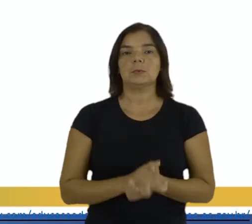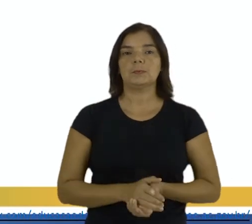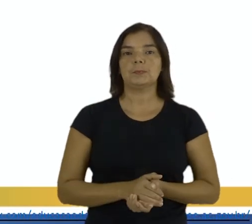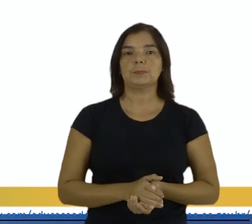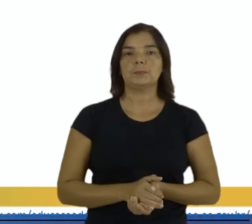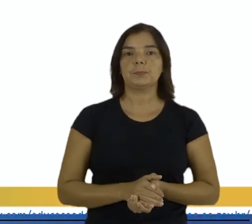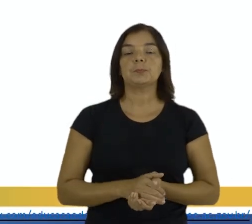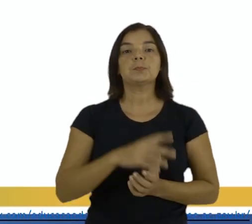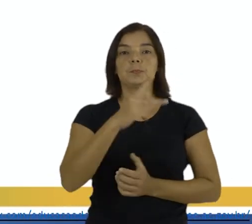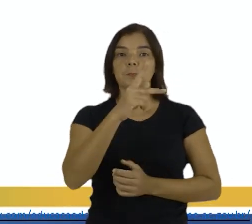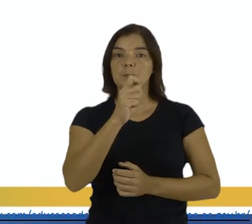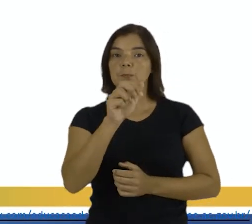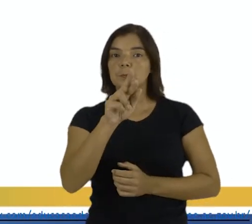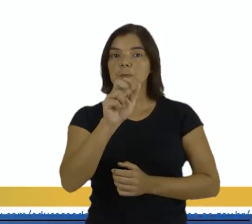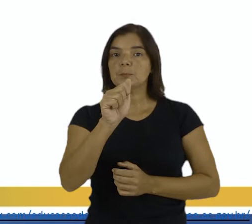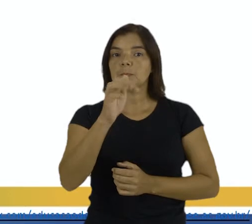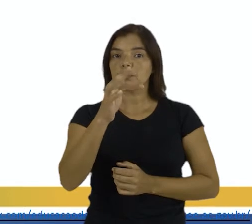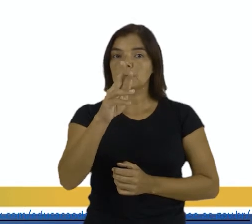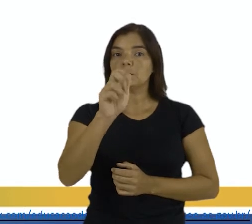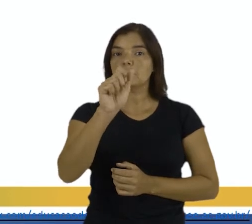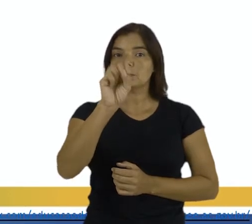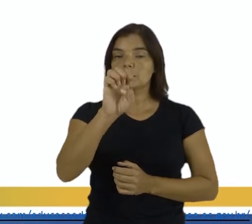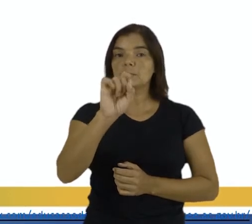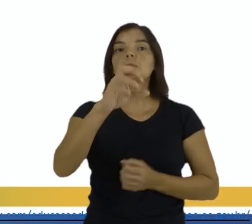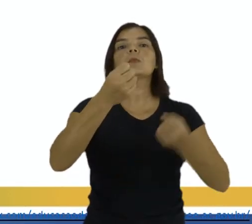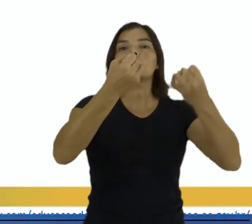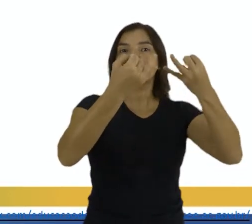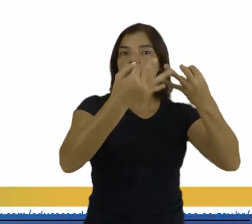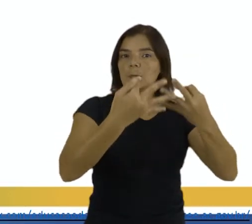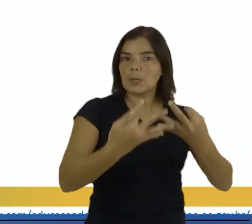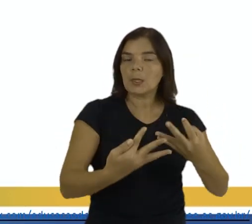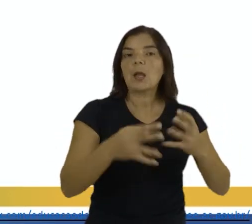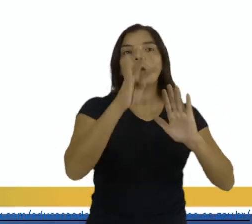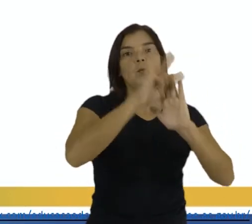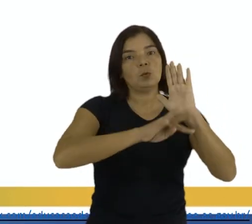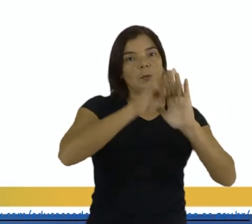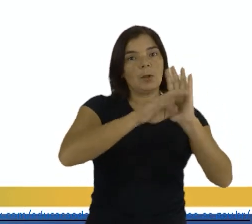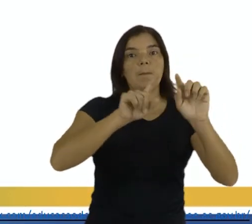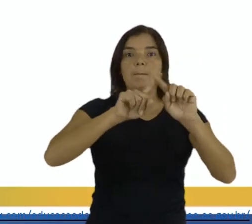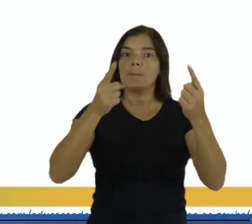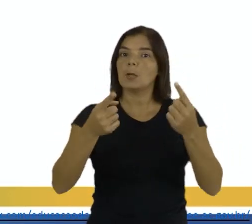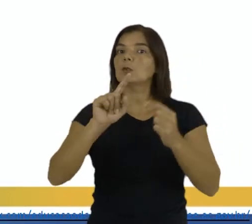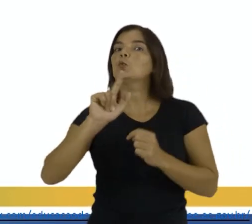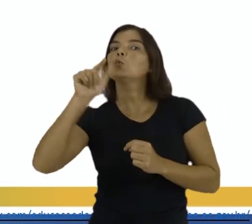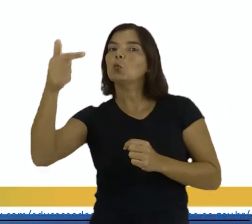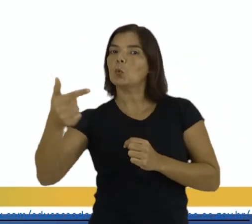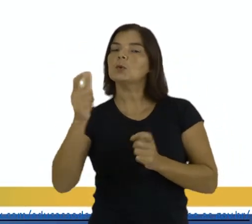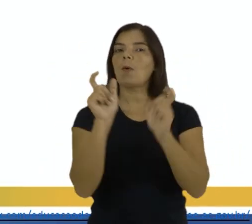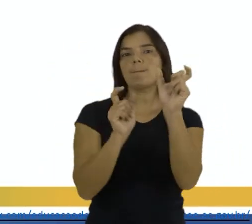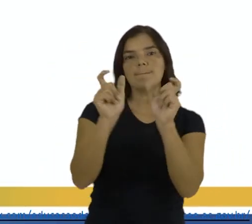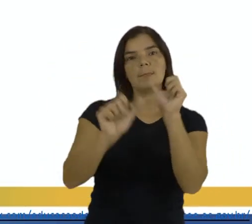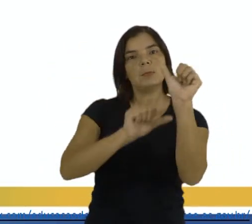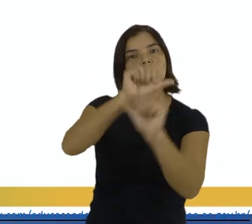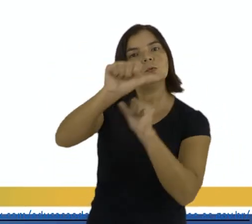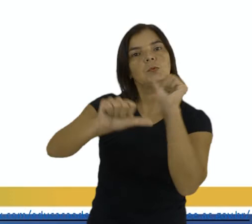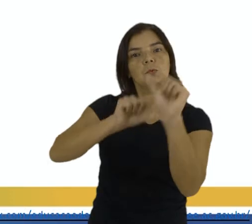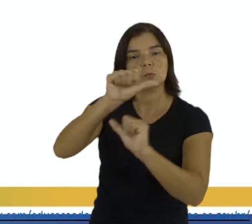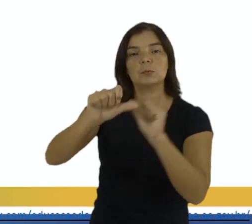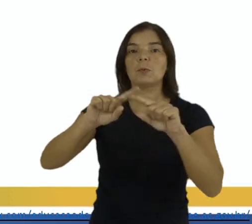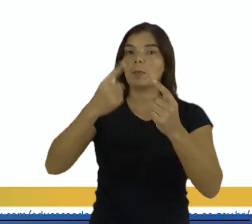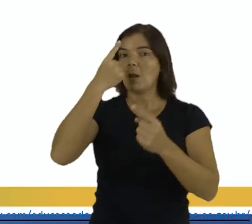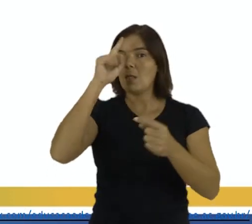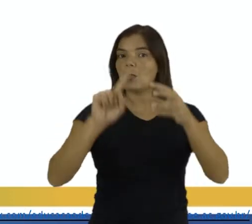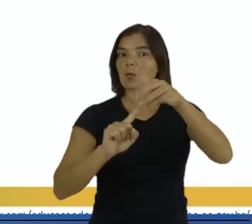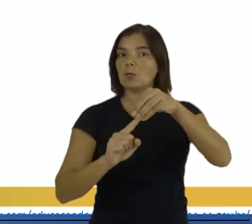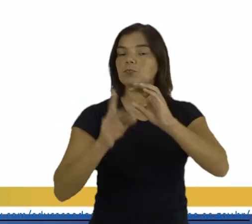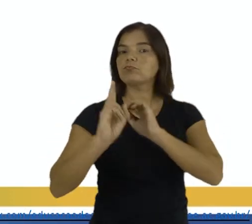Então, a paráfrase, gente, é então dizer com outras palavras o que foi dito. As palavras são mudadas, porém a ideia do texto